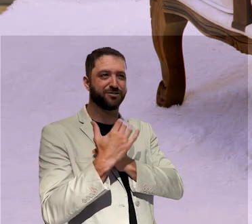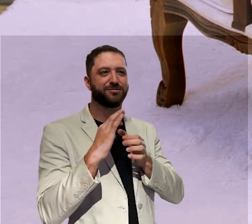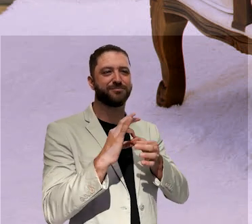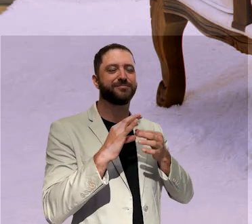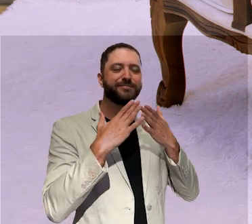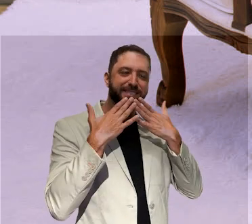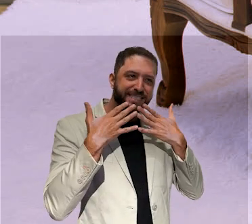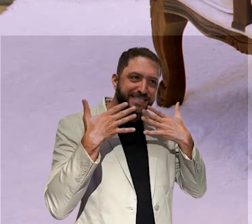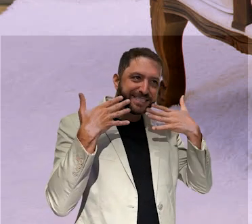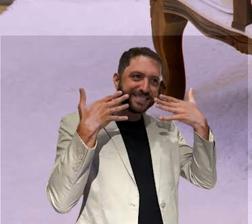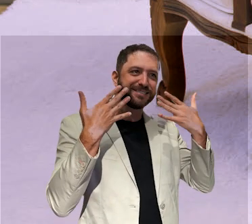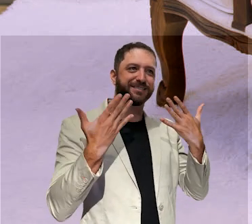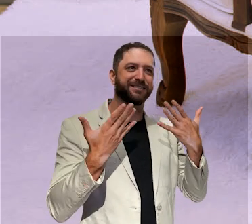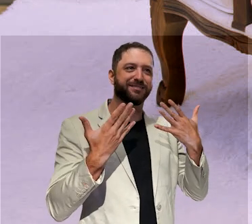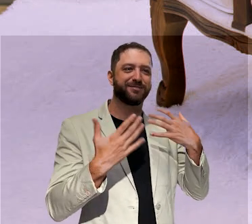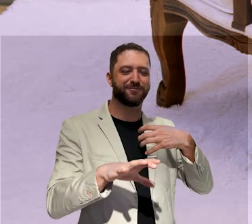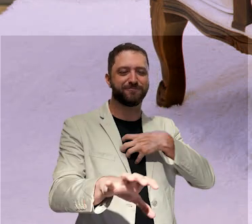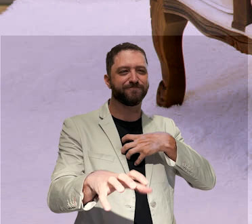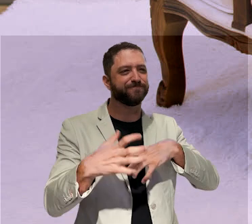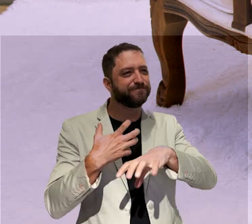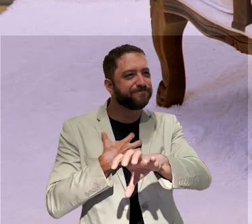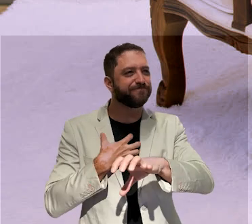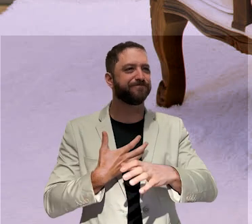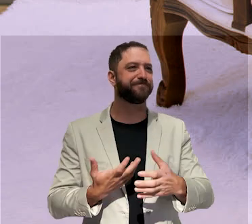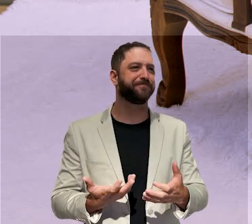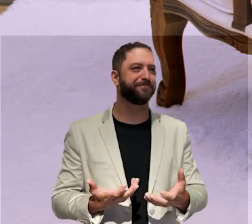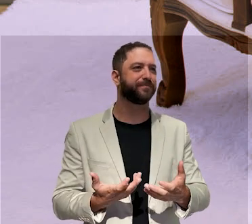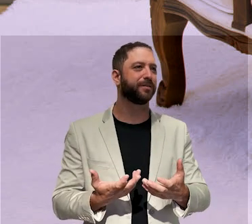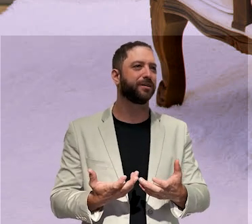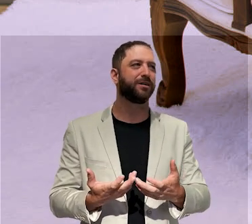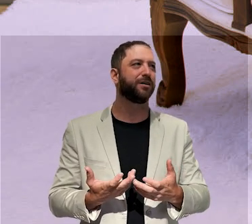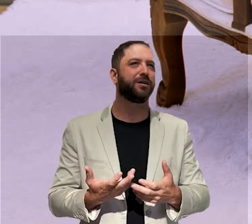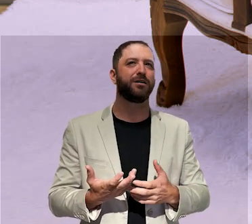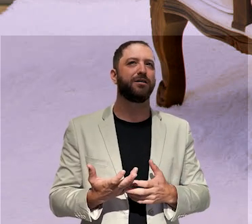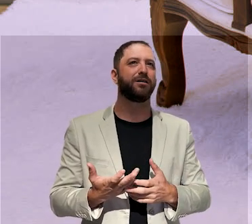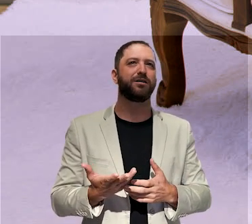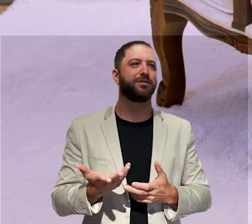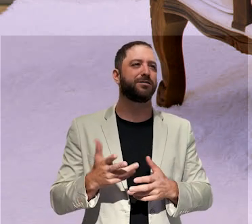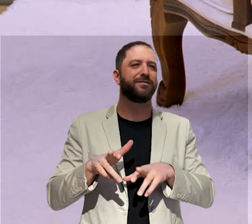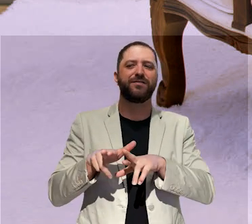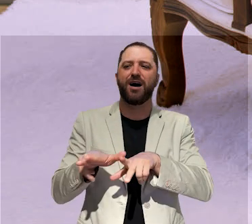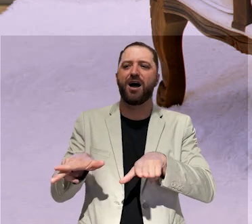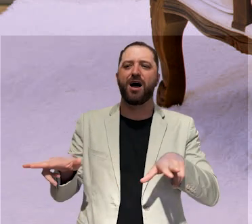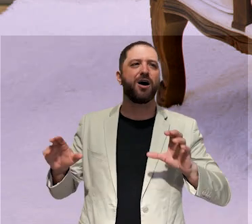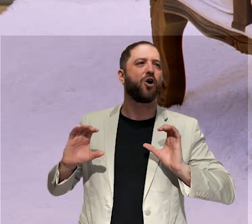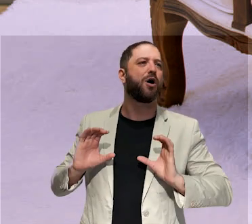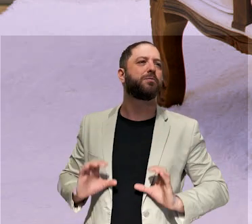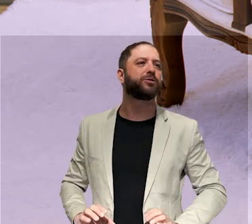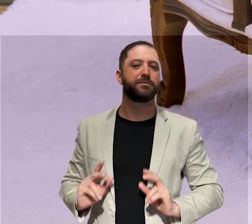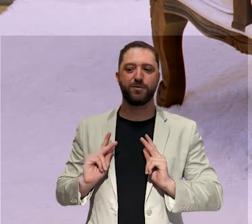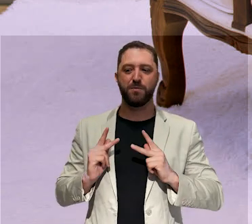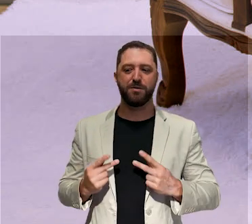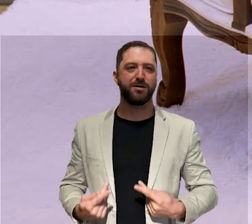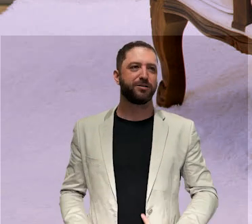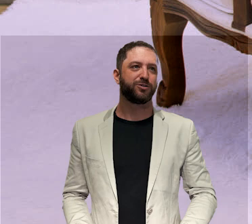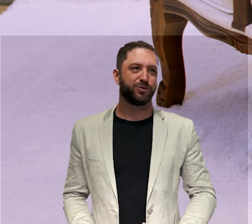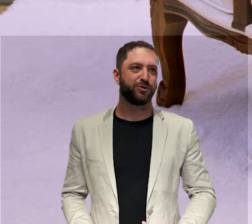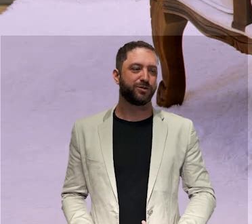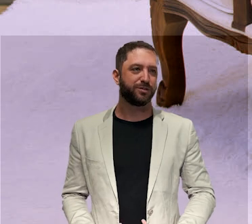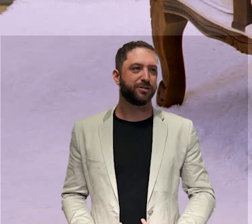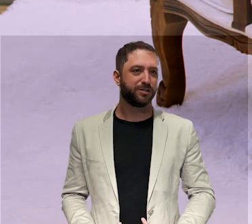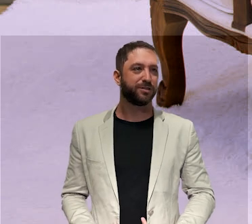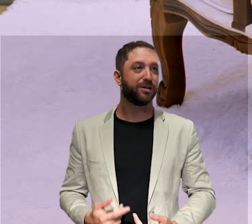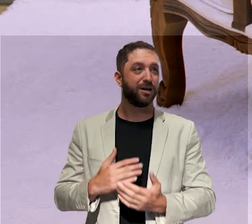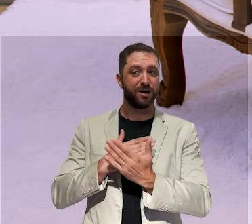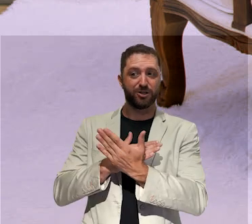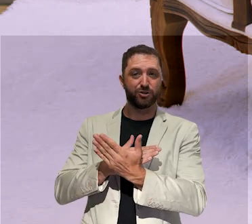empatia, alcança-se compaixão, alcança-se vários comportamentos humanos que